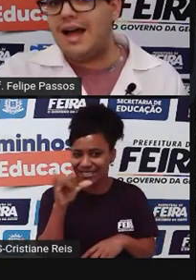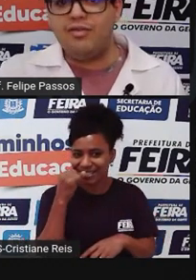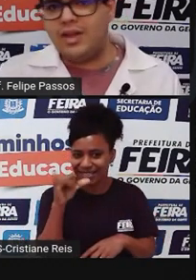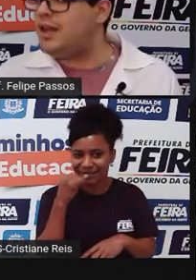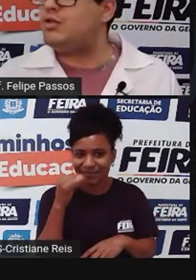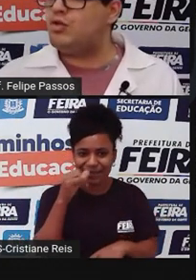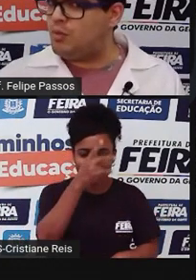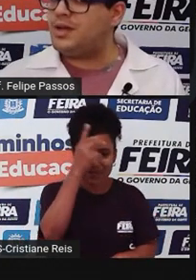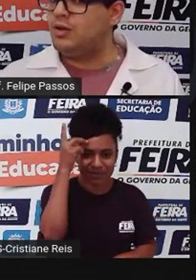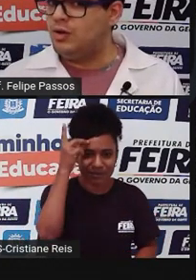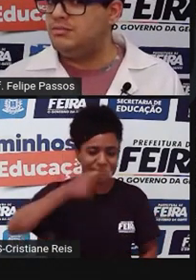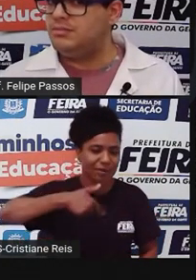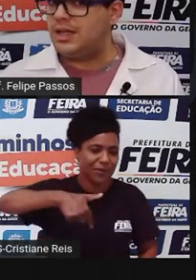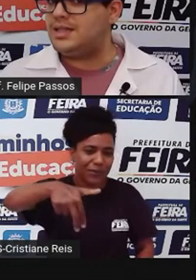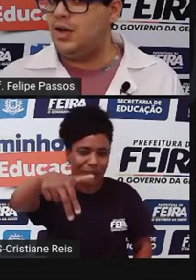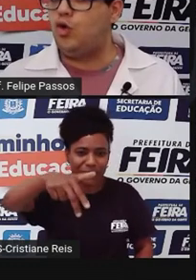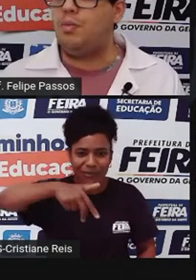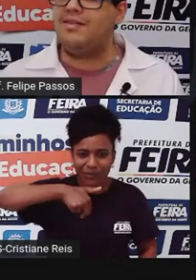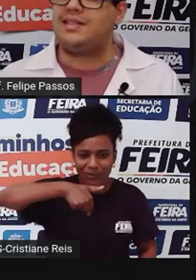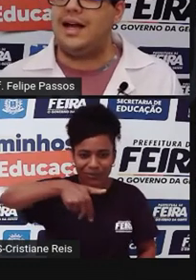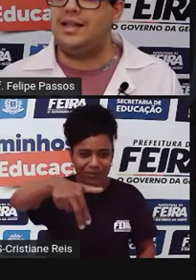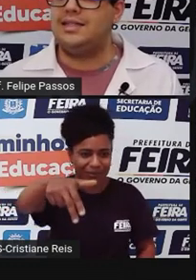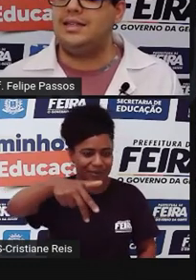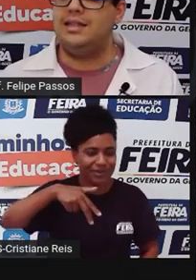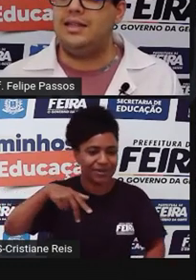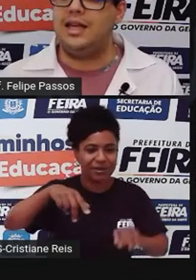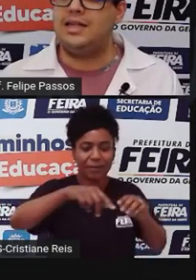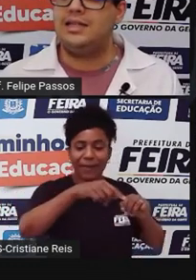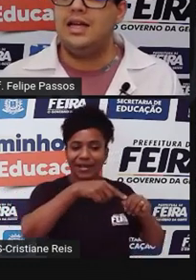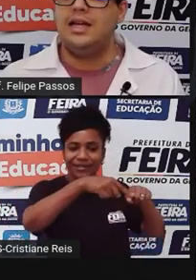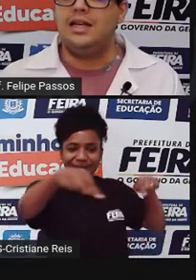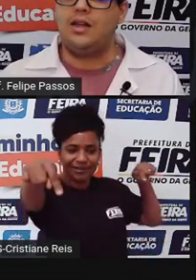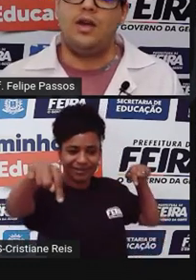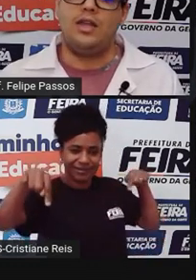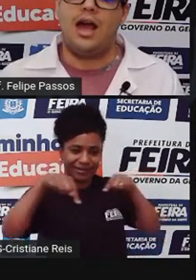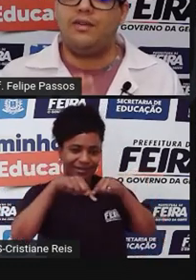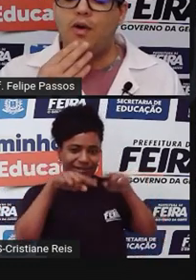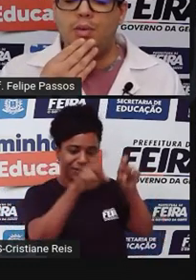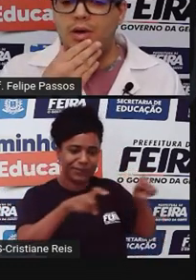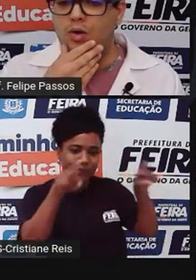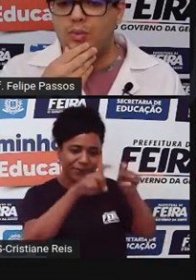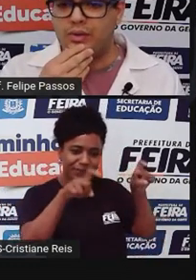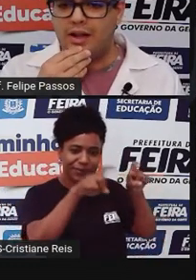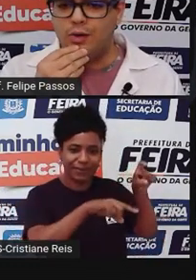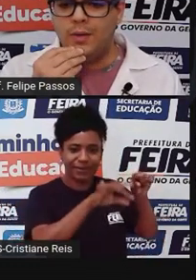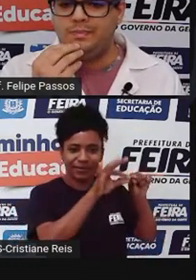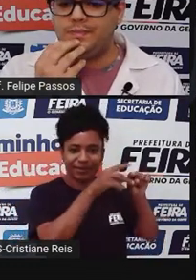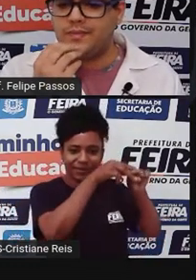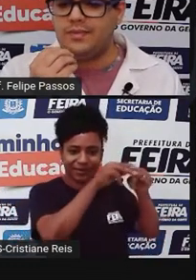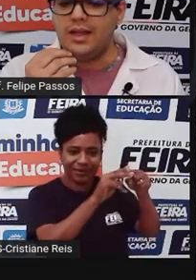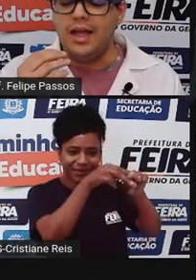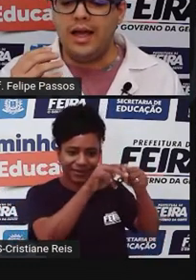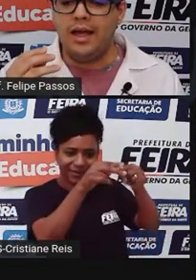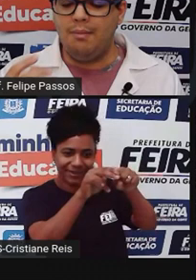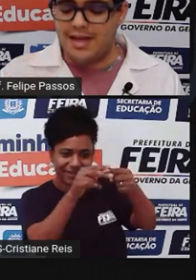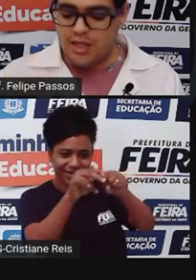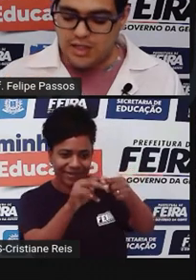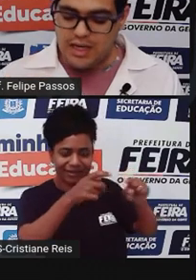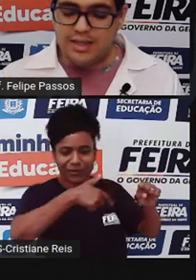que elas não davam dentro do computador né se ele ocupava salas inteiras então M aqui foi o primeiro computador